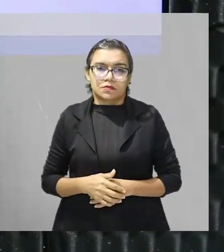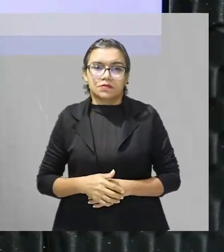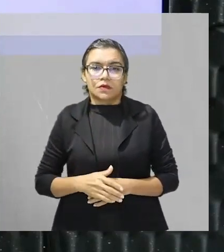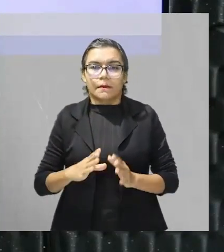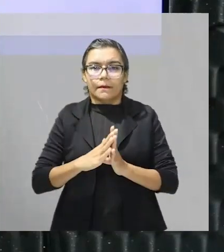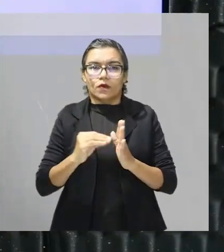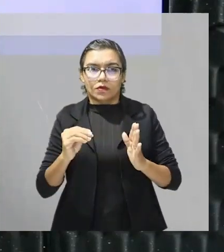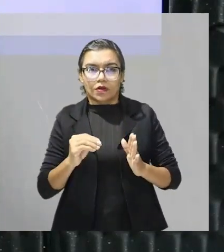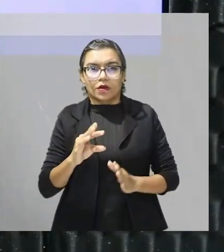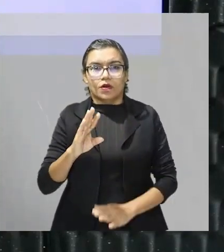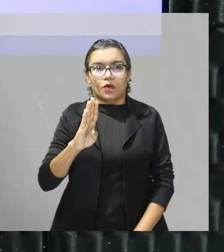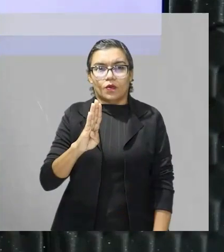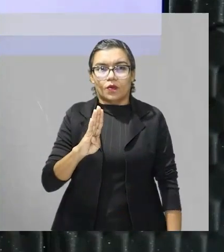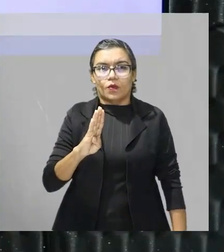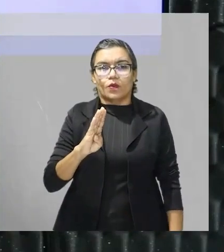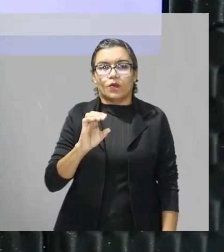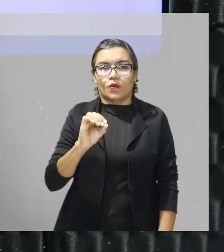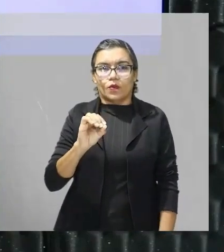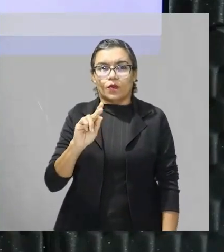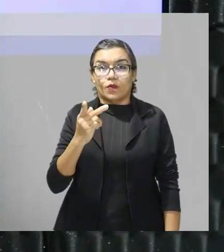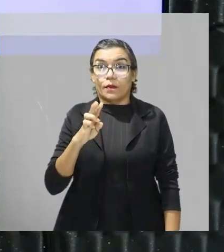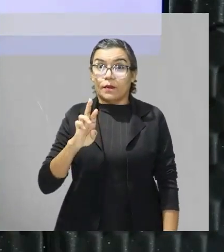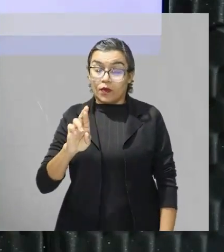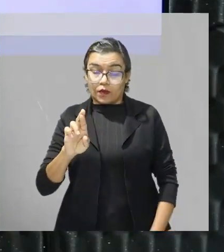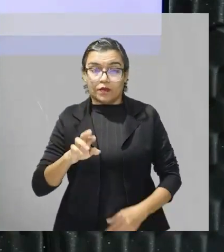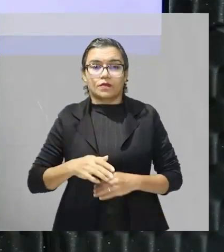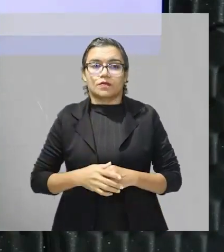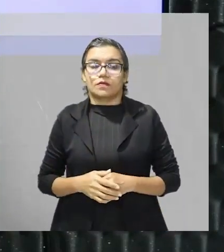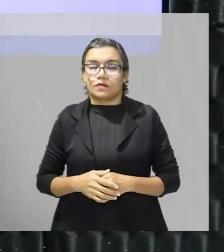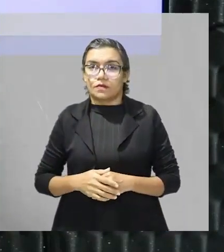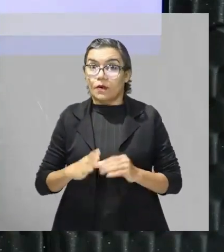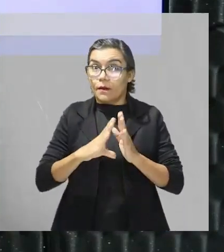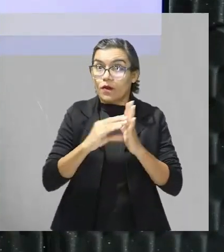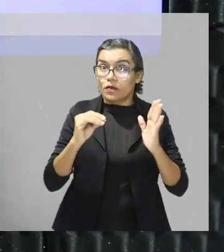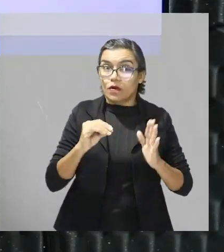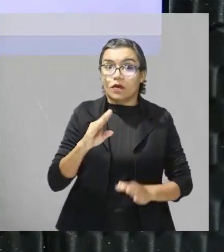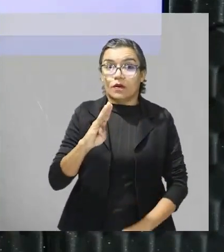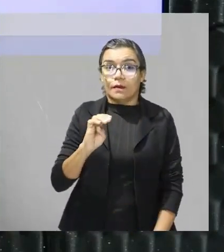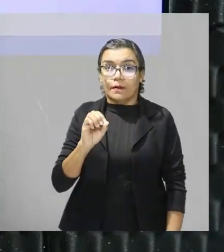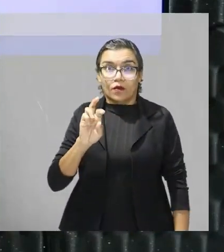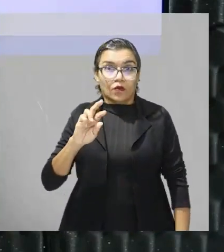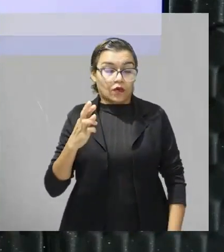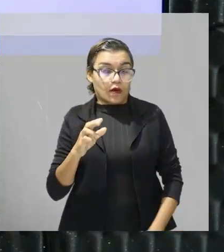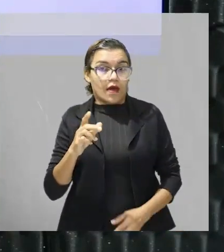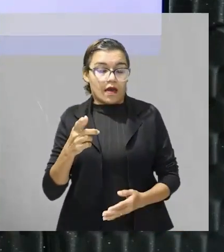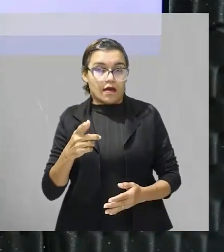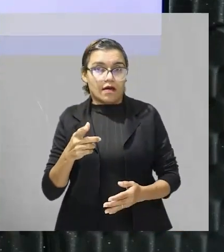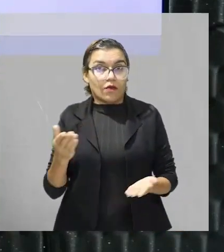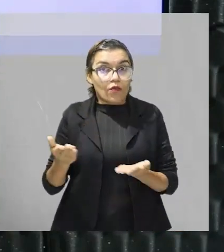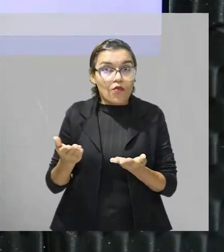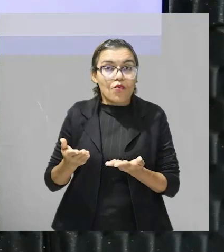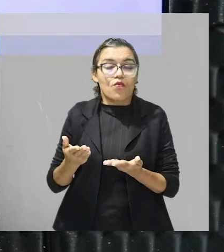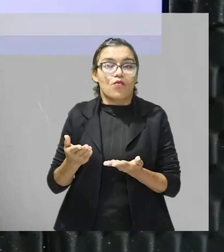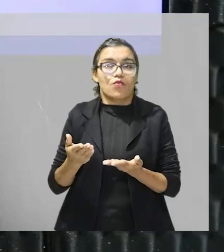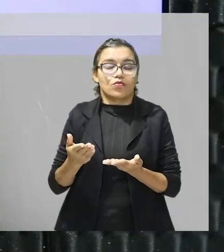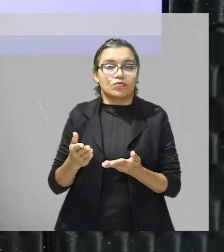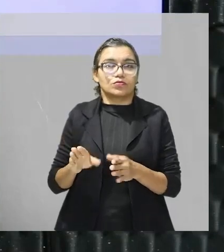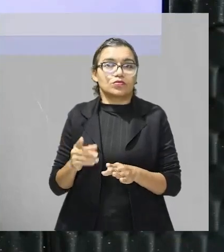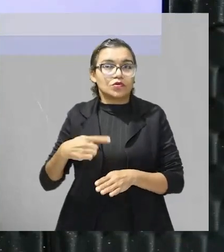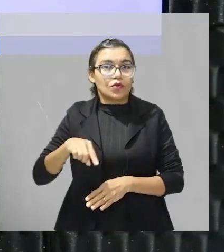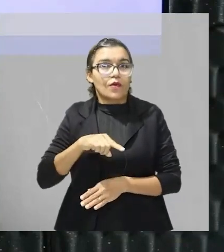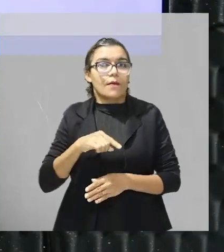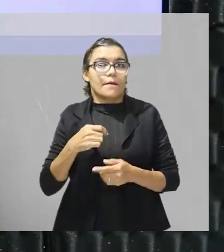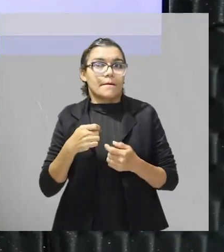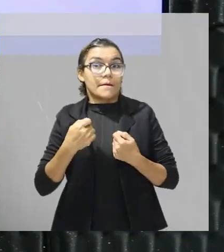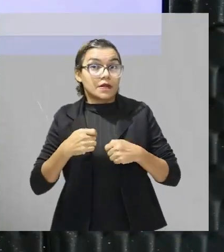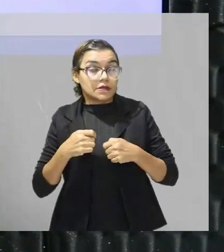para você perceber né que o modelo de o modelo atômico atual né são modelos atômicos que a gente